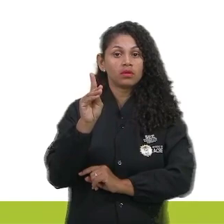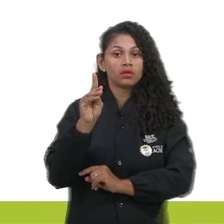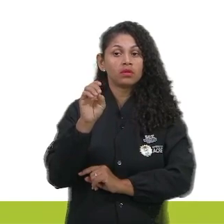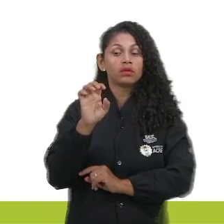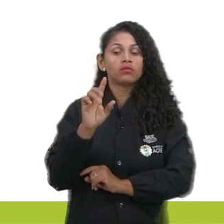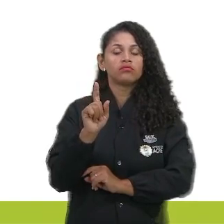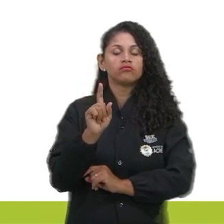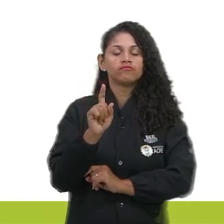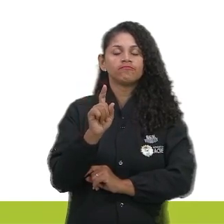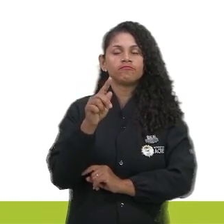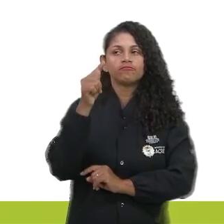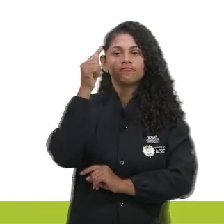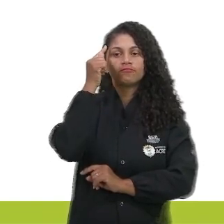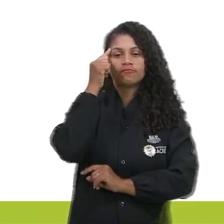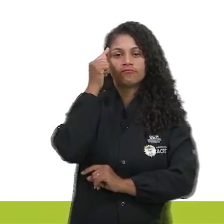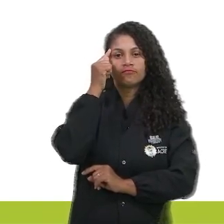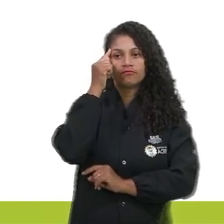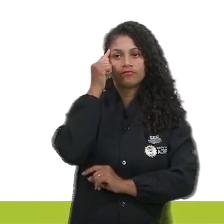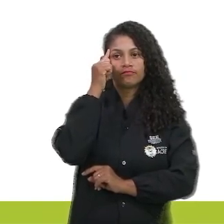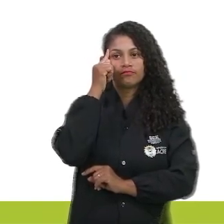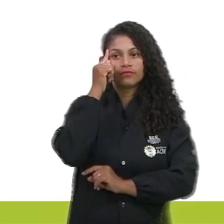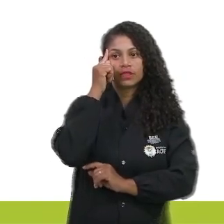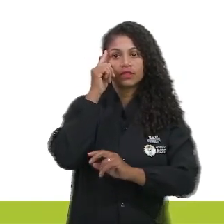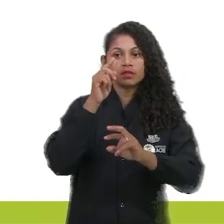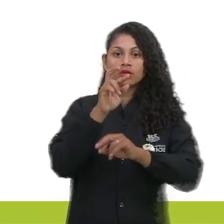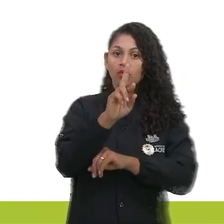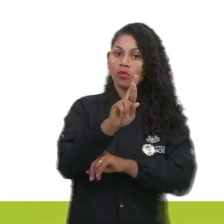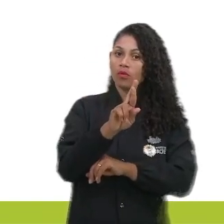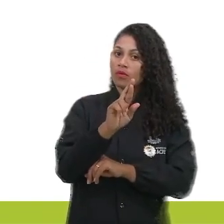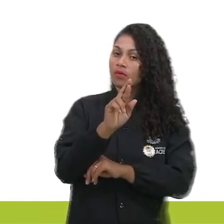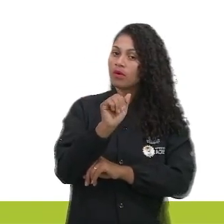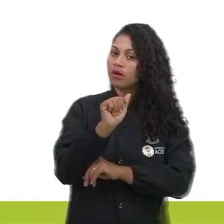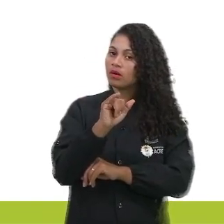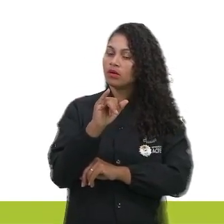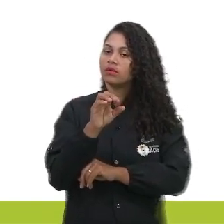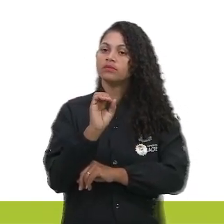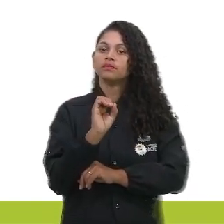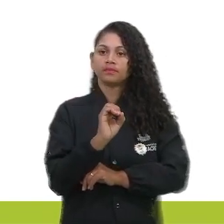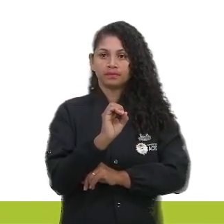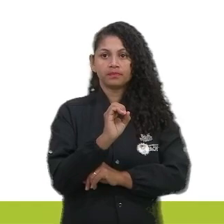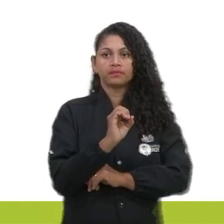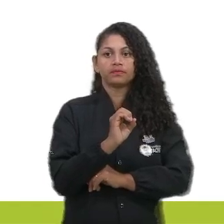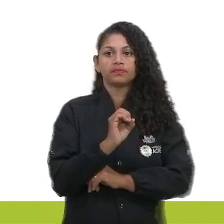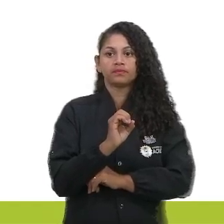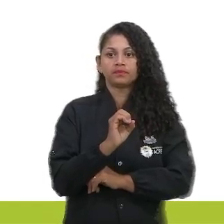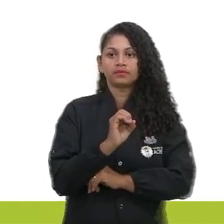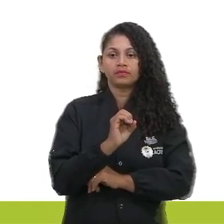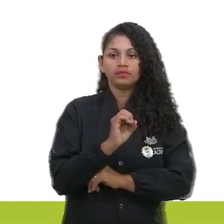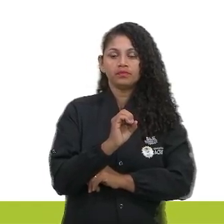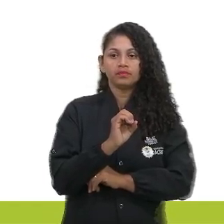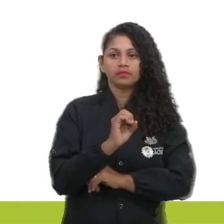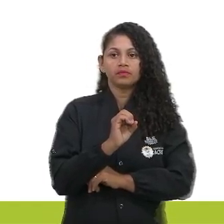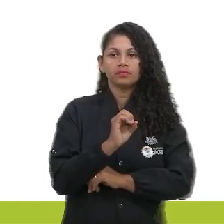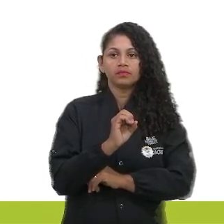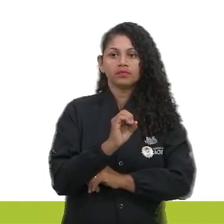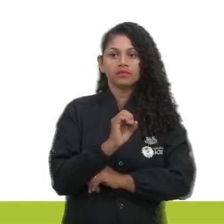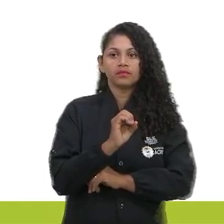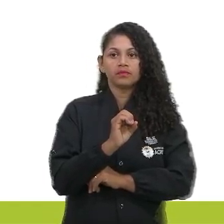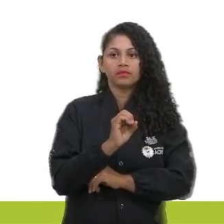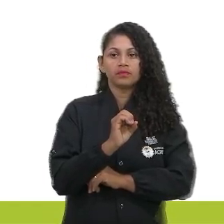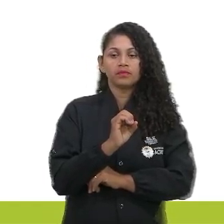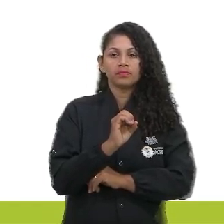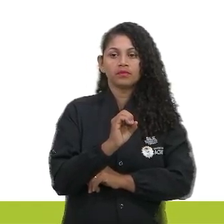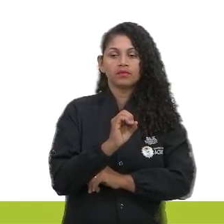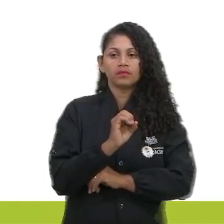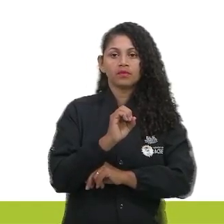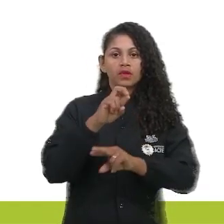é capaz de pegar o raio da circunferência, aqui o raio R, e dobrá-lo de tal modo que